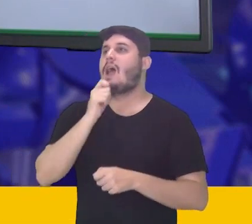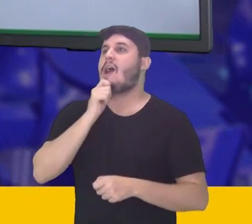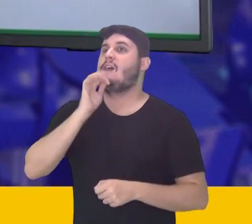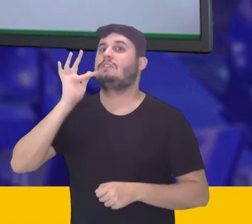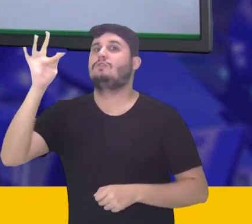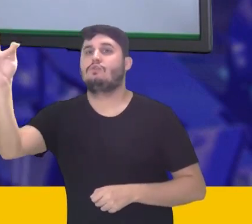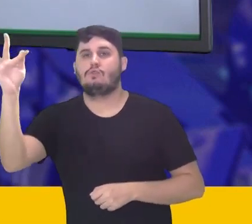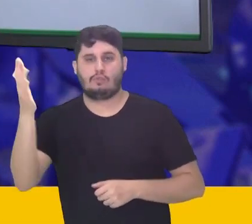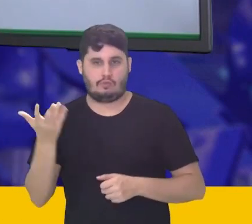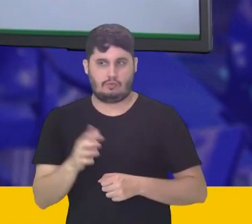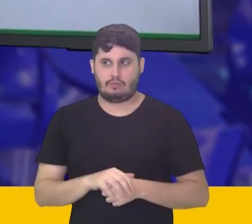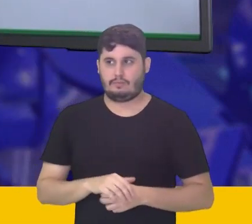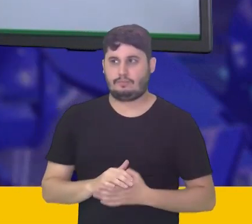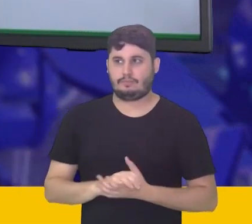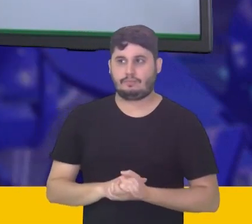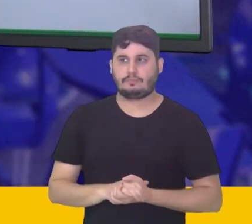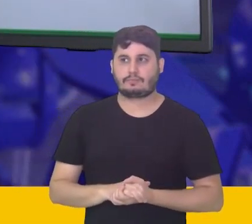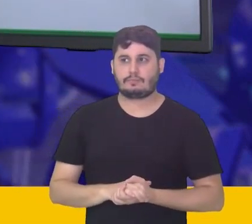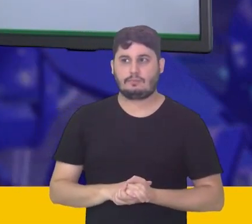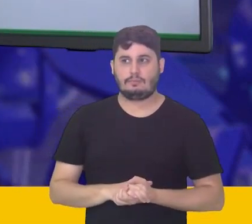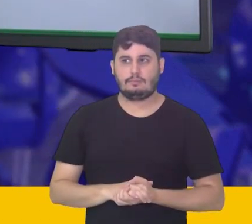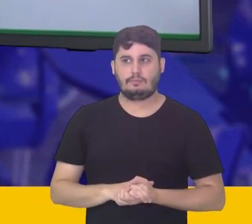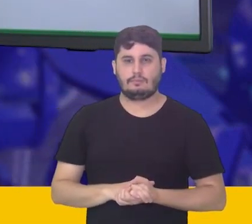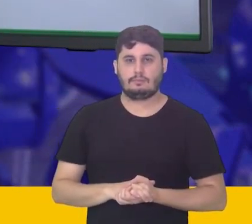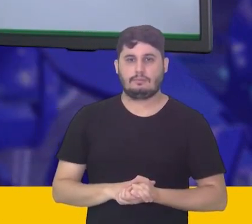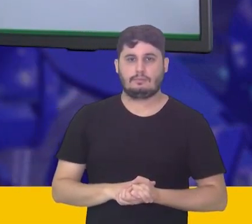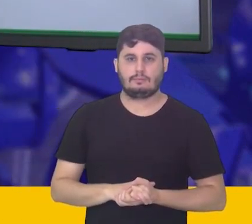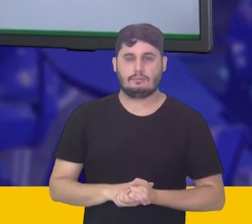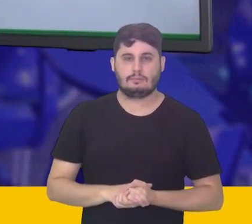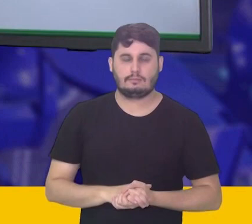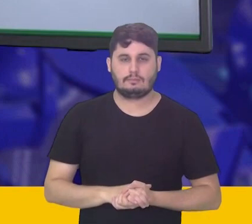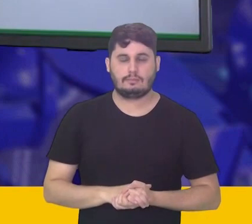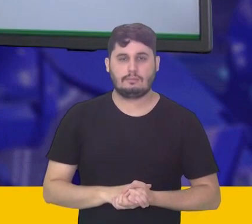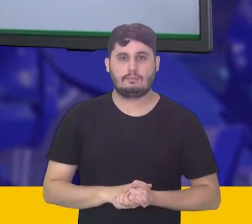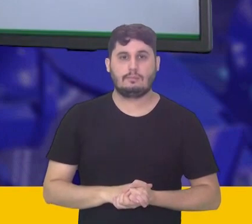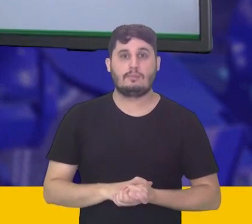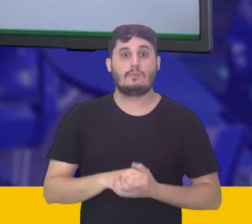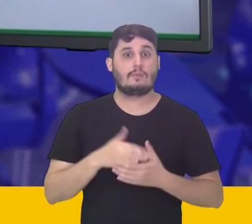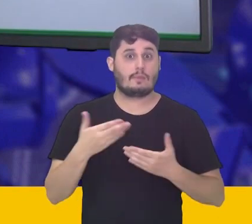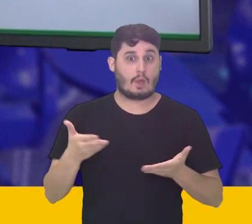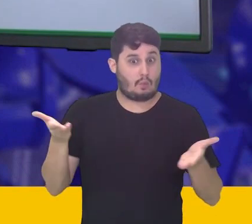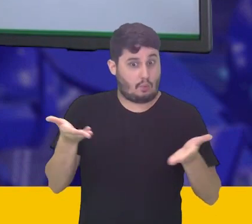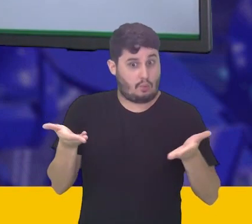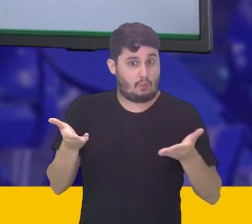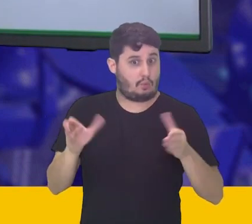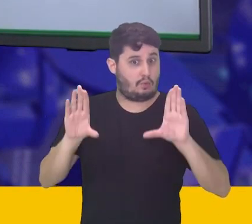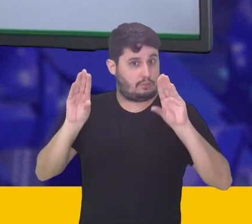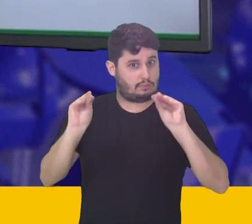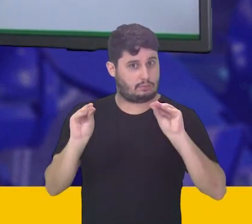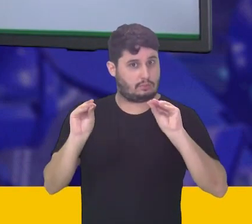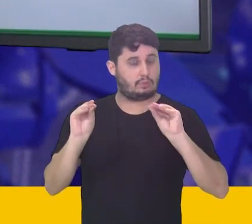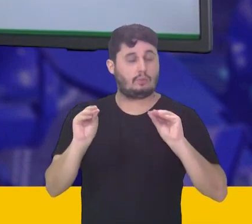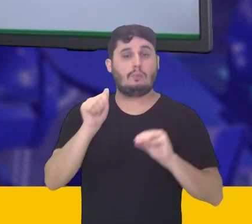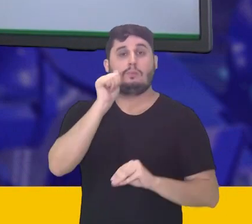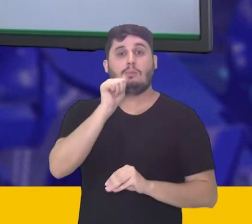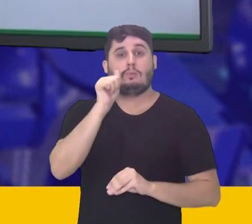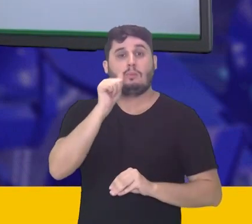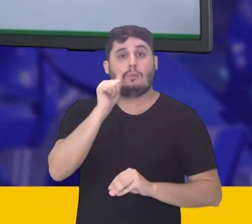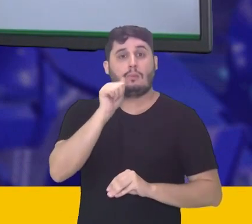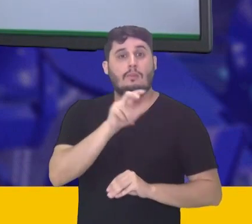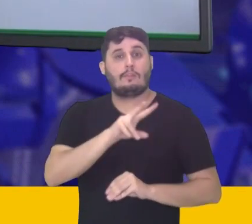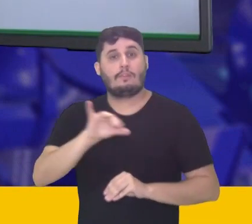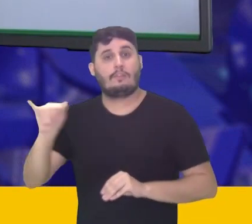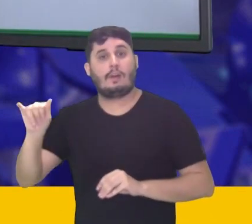futuro. Então, I'm going to a great Italian restaurant. Então, hoje à noite, tonight, ela irá